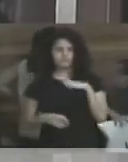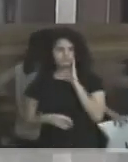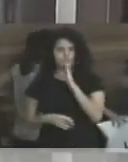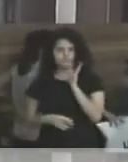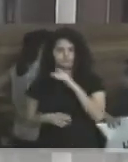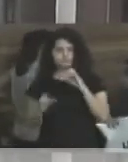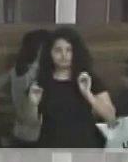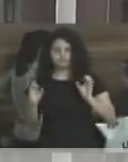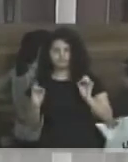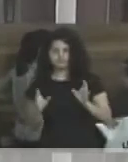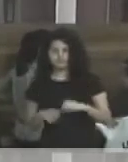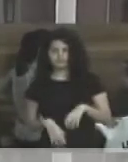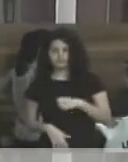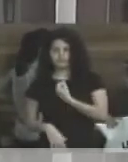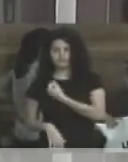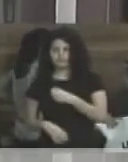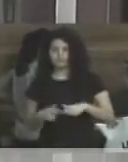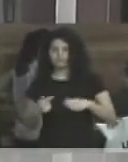projeto 51.